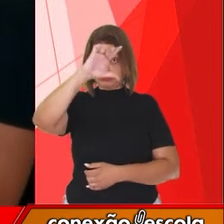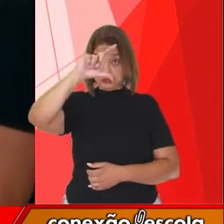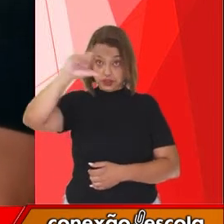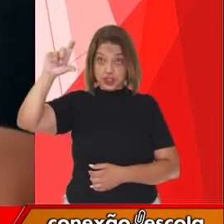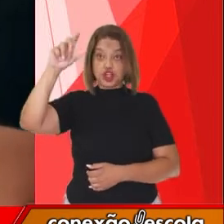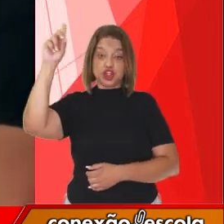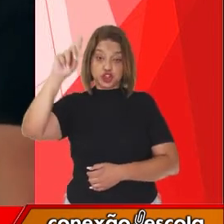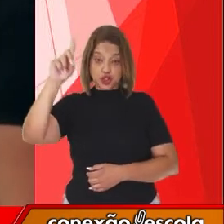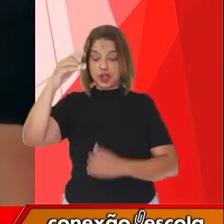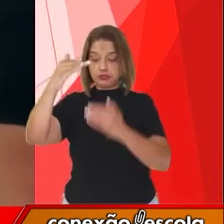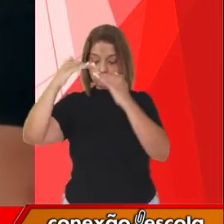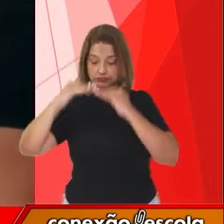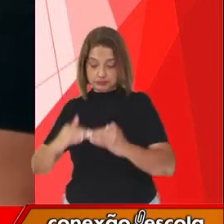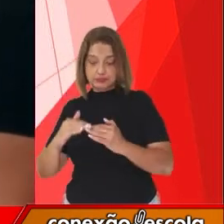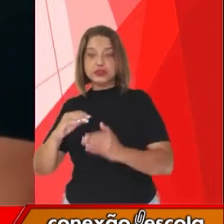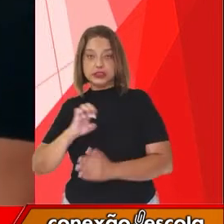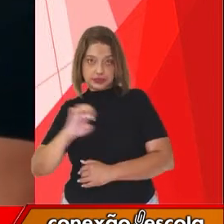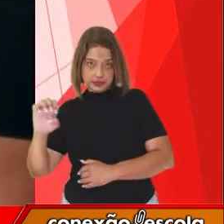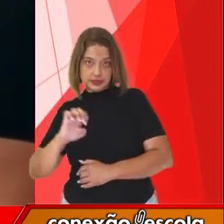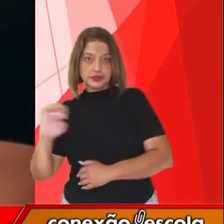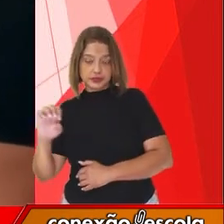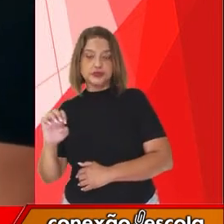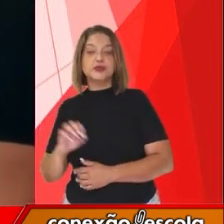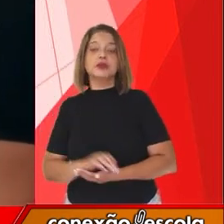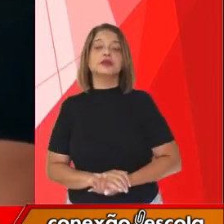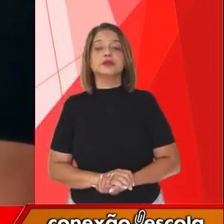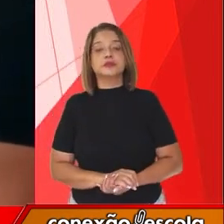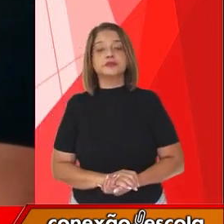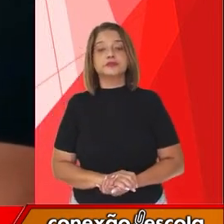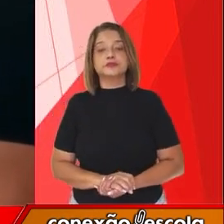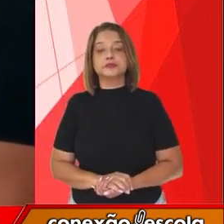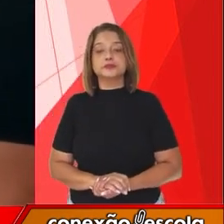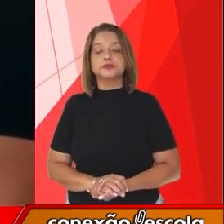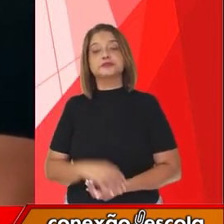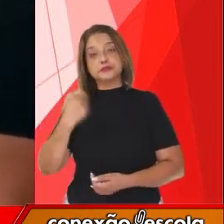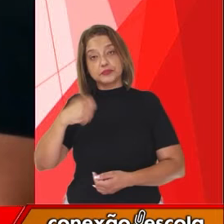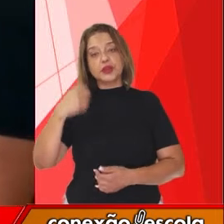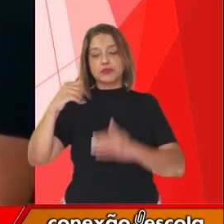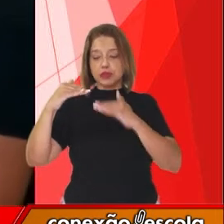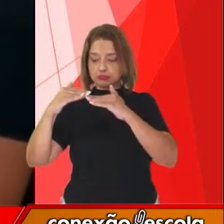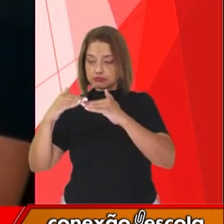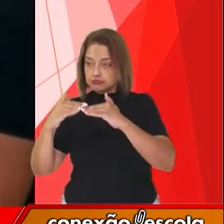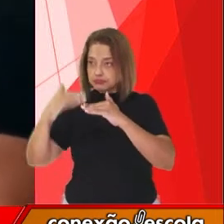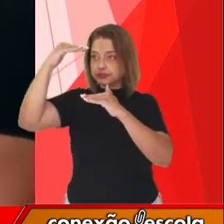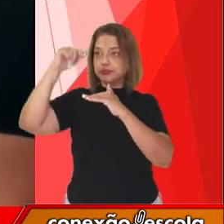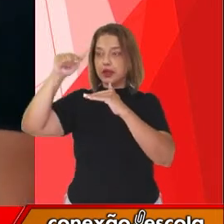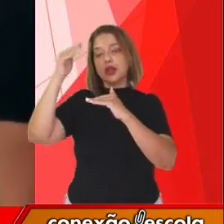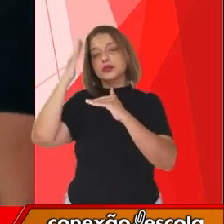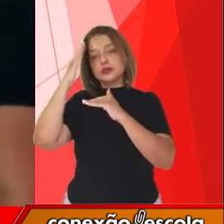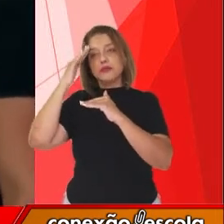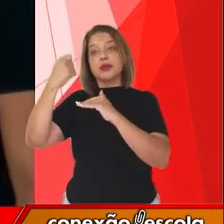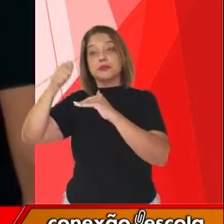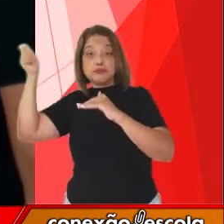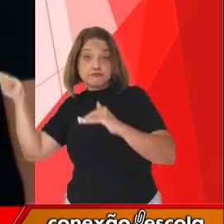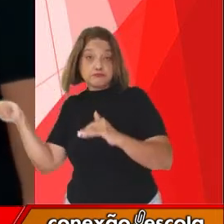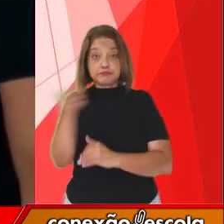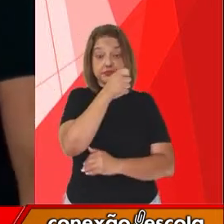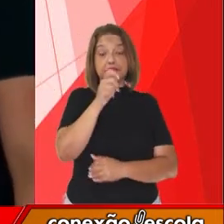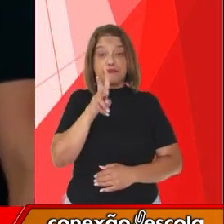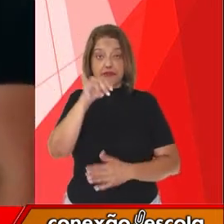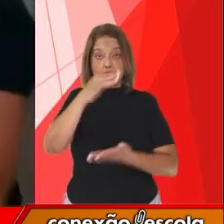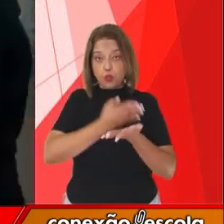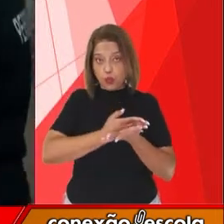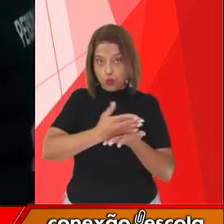certo? Então, ele tem que sacar acima dessa projeção da linha mediana de frente para o quadrante